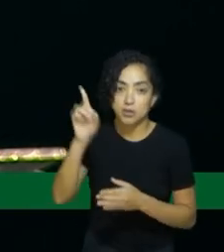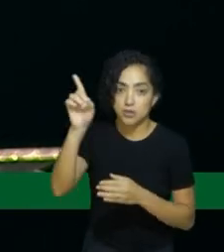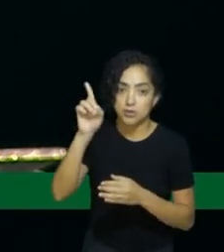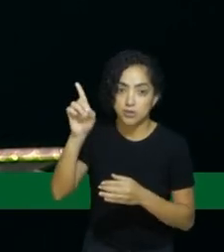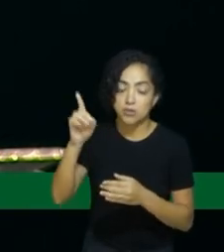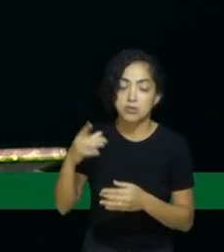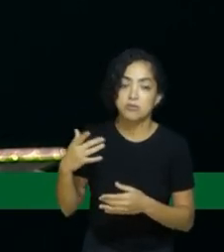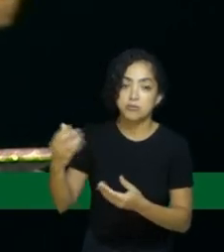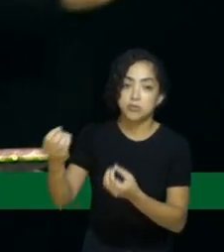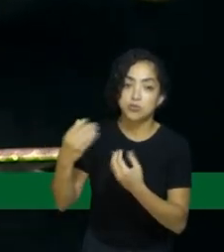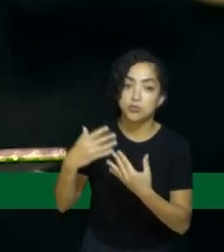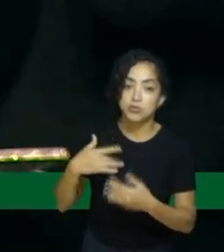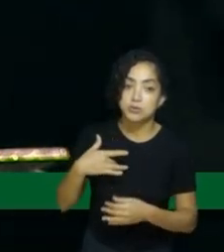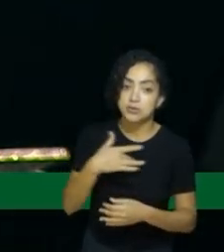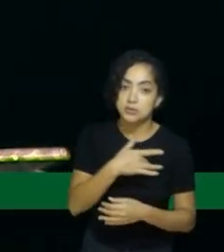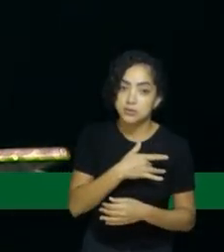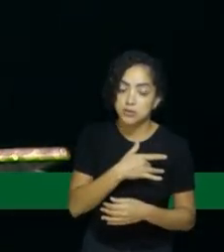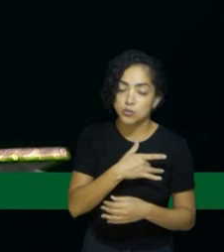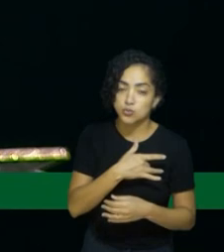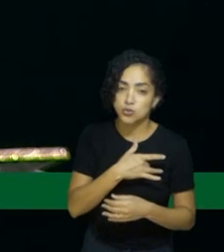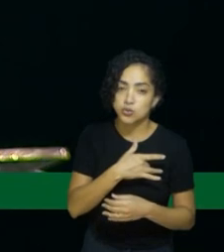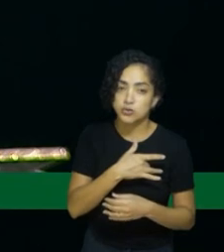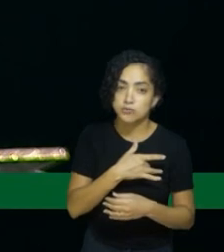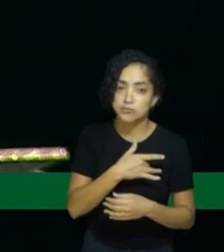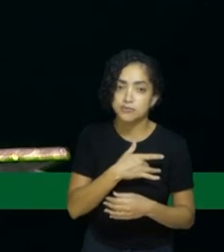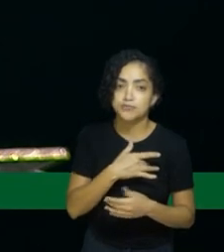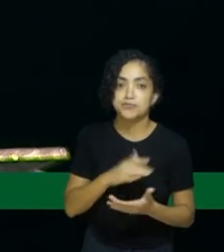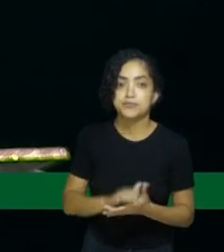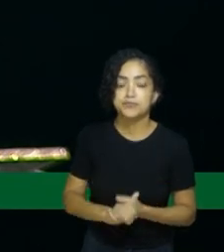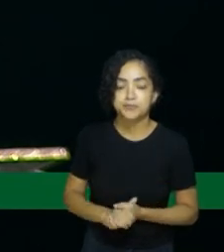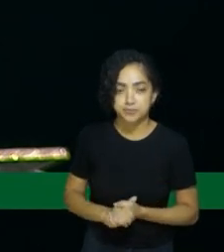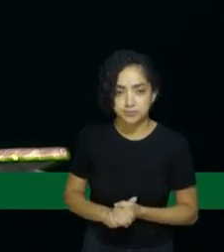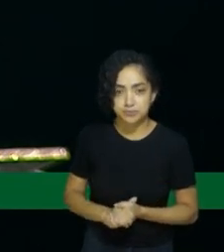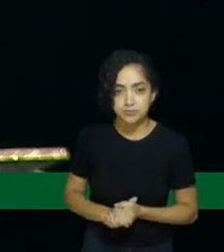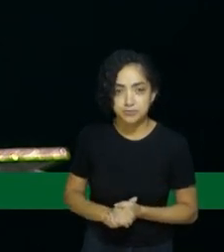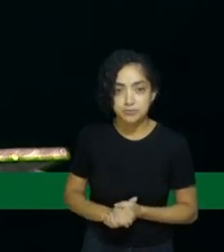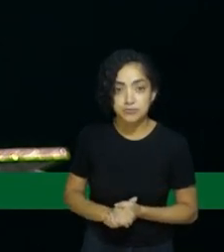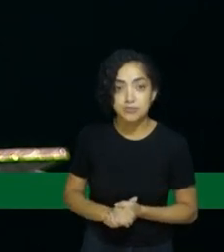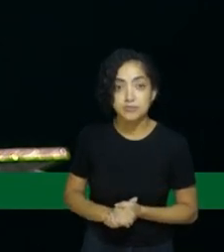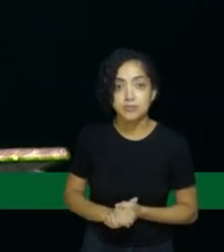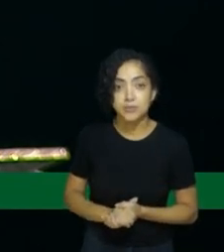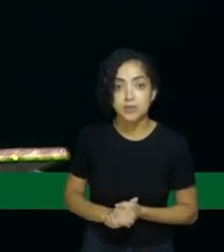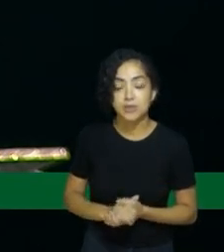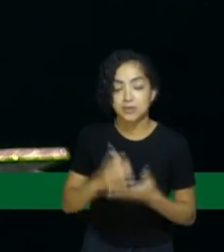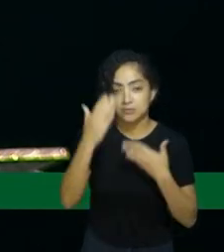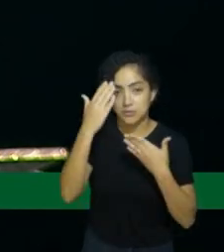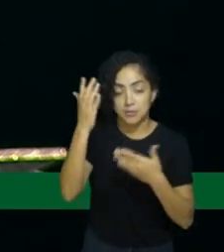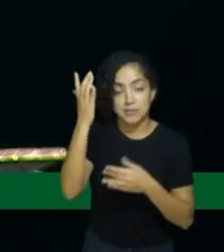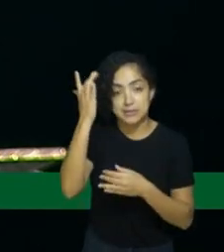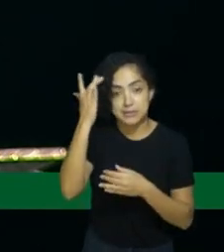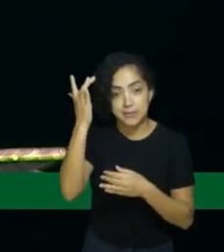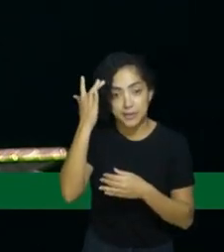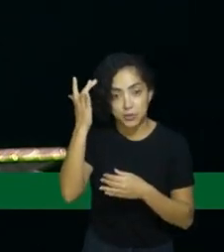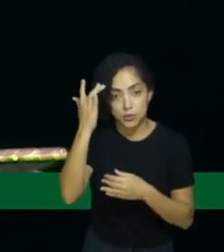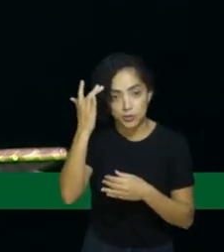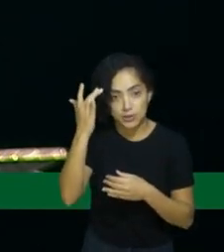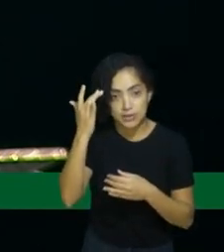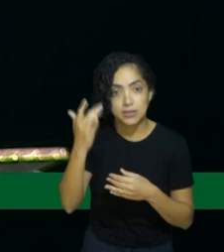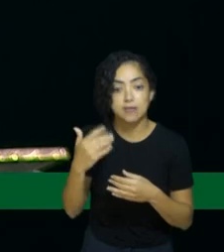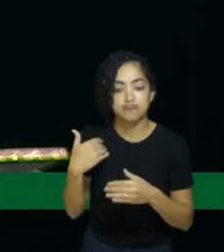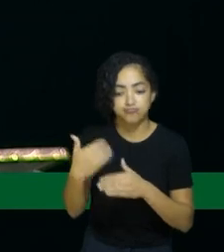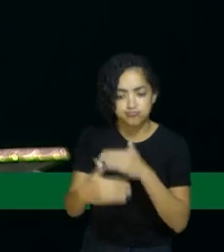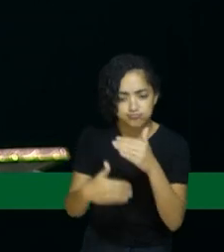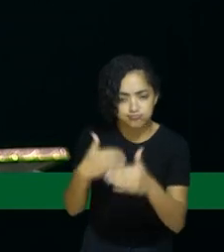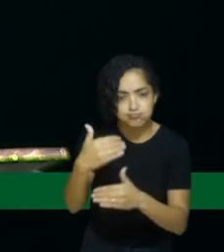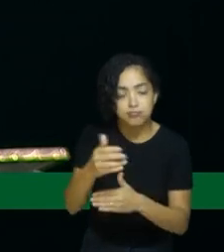saúde Deputado vou entregar um minuto antes e também nos dê a sabedoria necessária pra gente seguir em